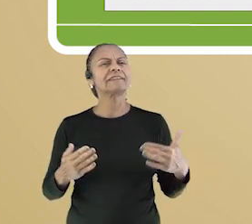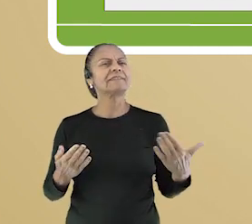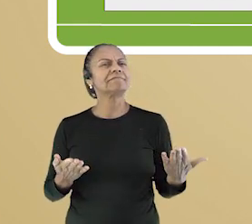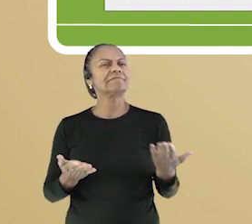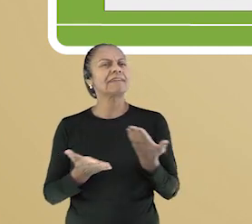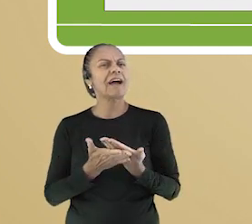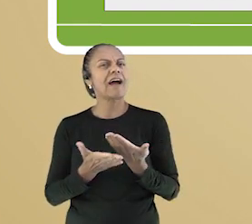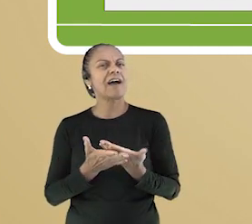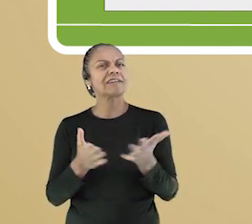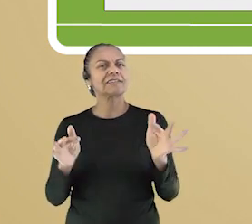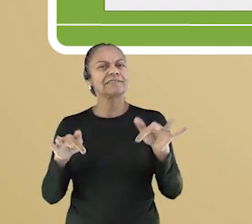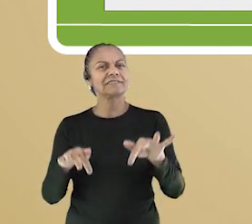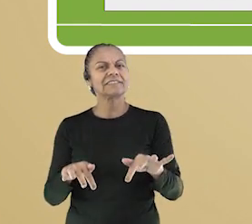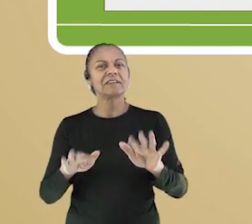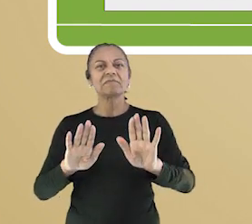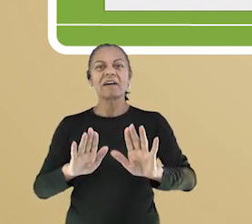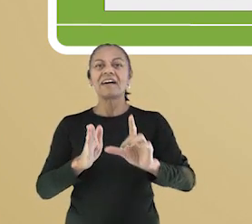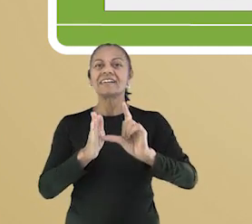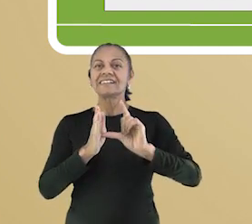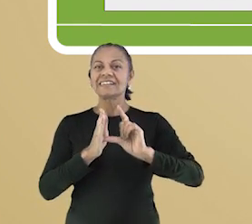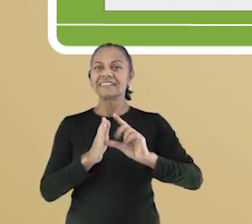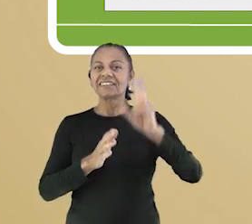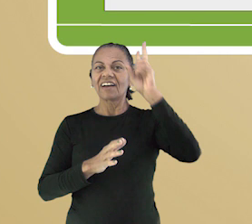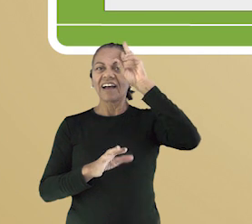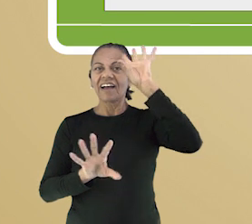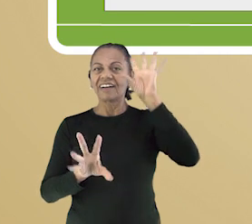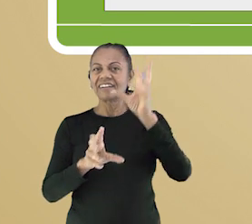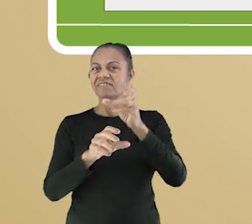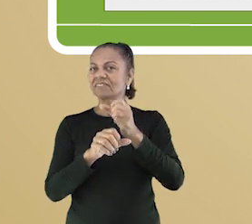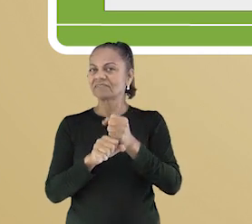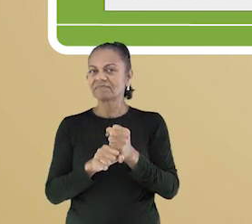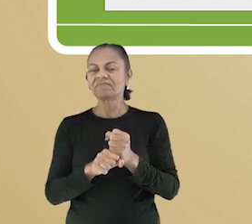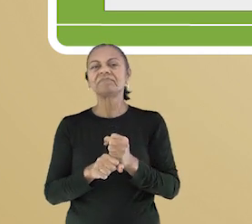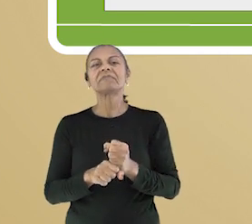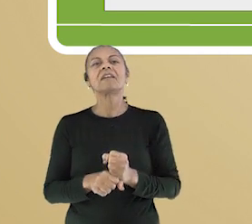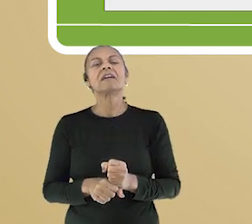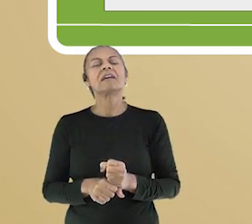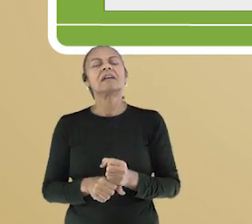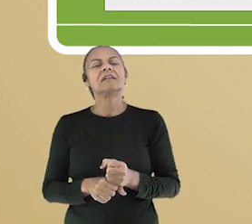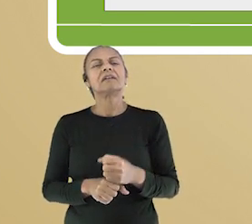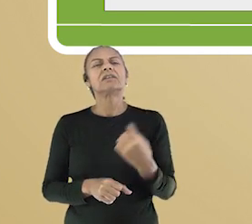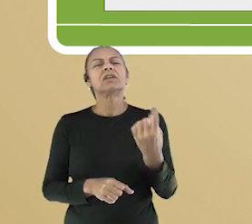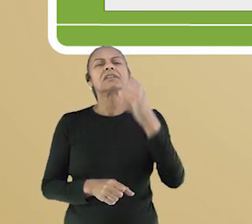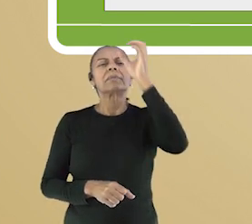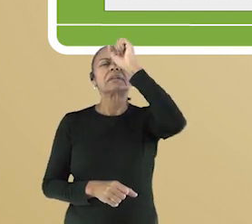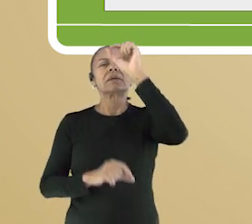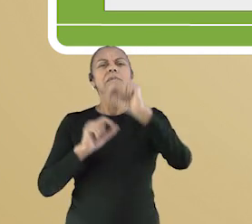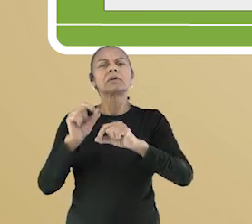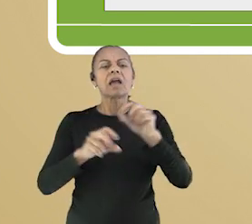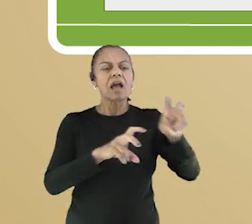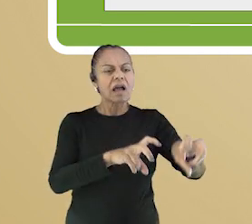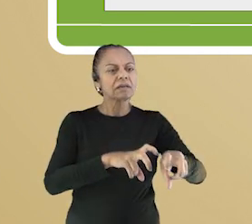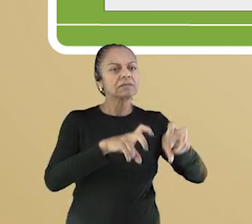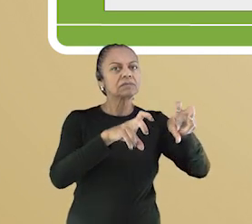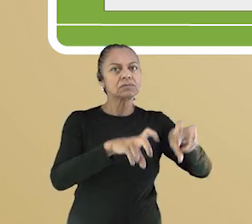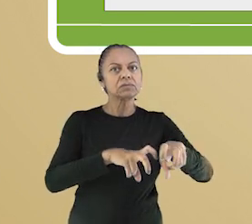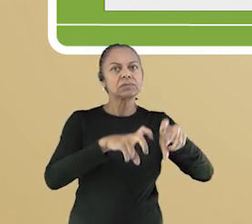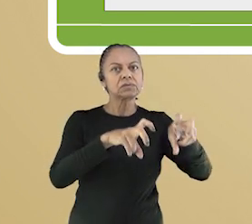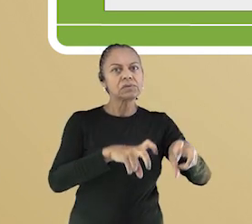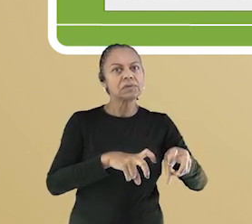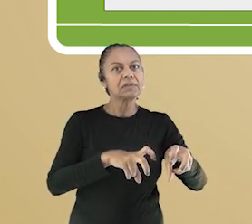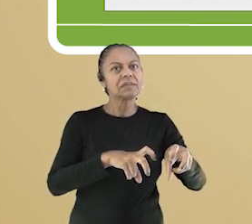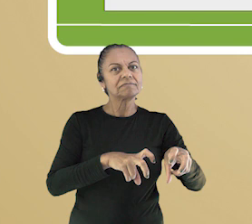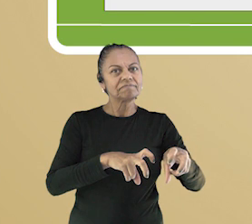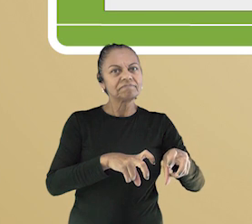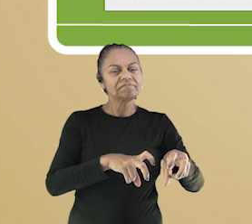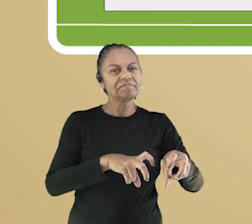gente precisa relembrar o que aprendeu, E hoje a gente aprendeu, por exemplo, que a agricultura de subsistência é praticada pelos